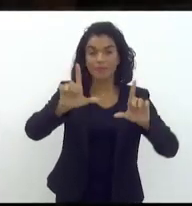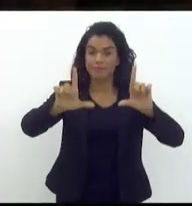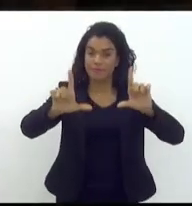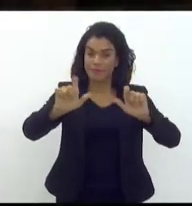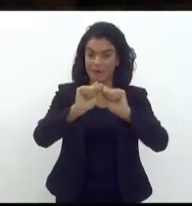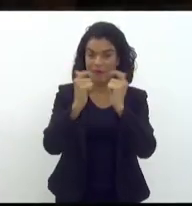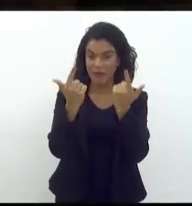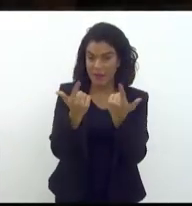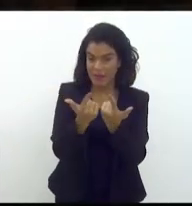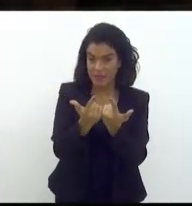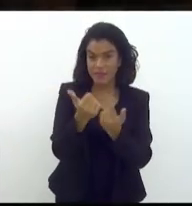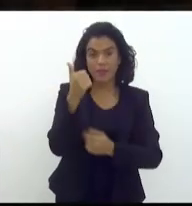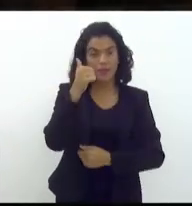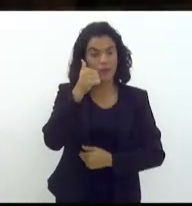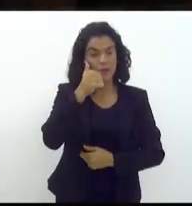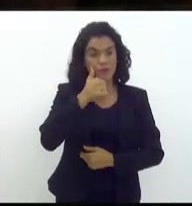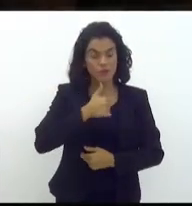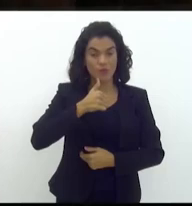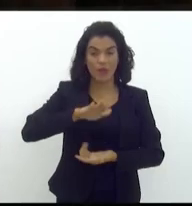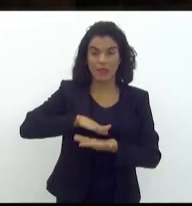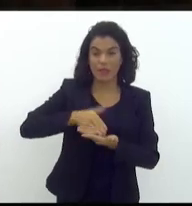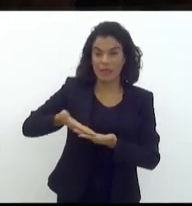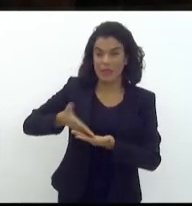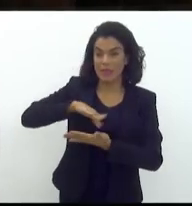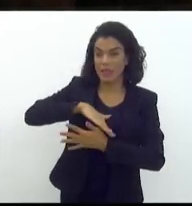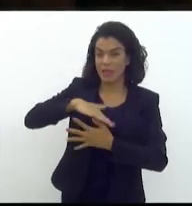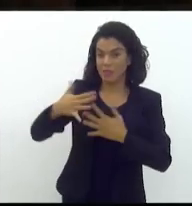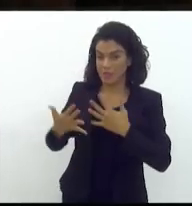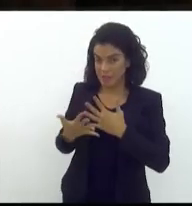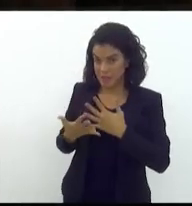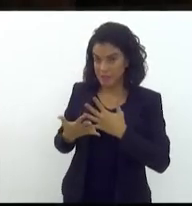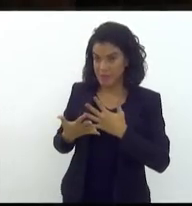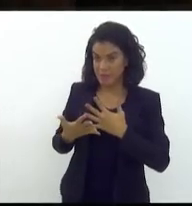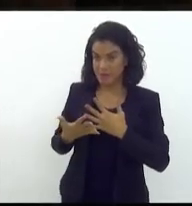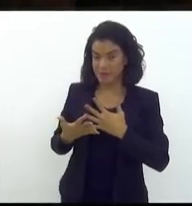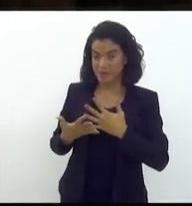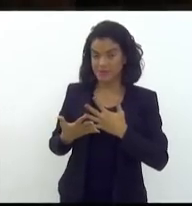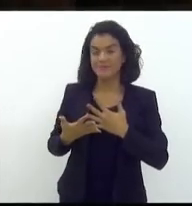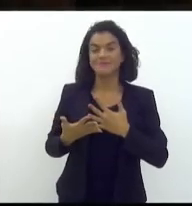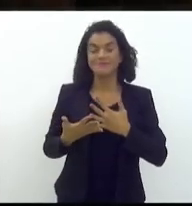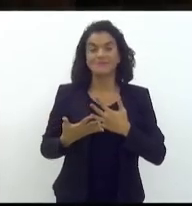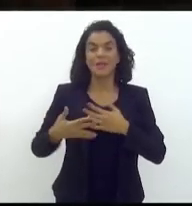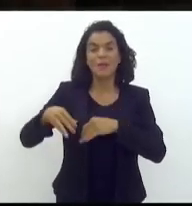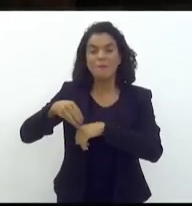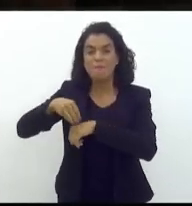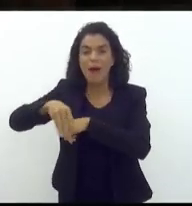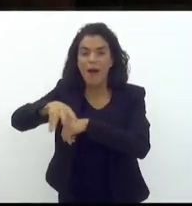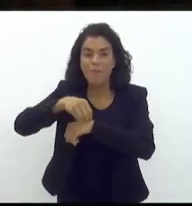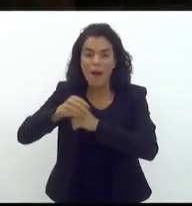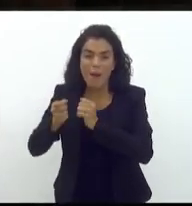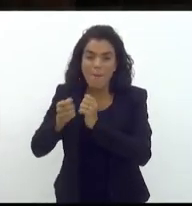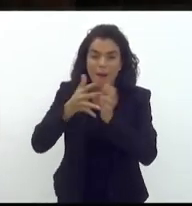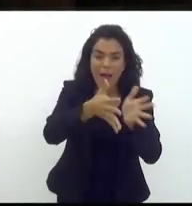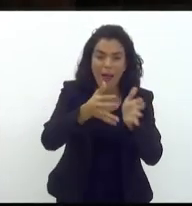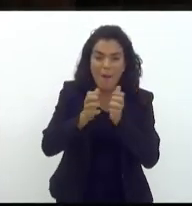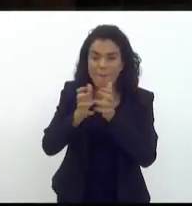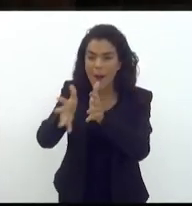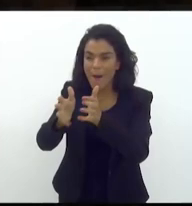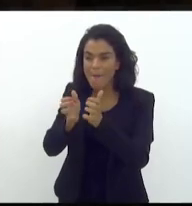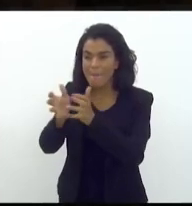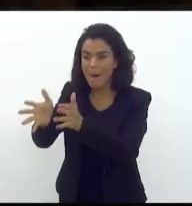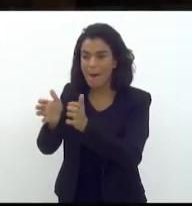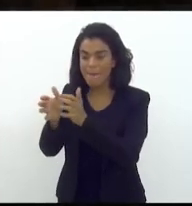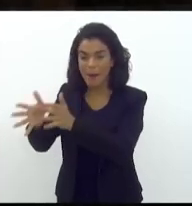e senhora intérprete da língua de libras que leva a nossa voz